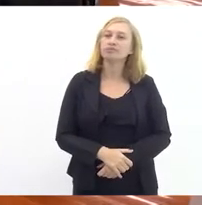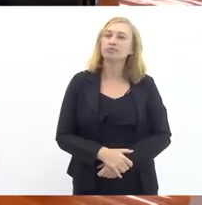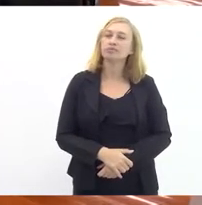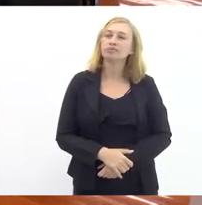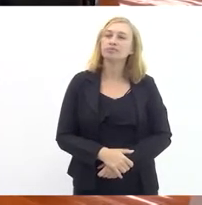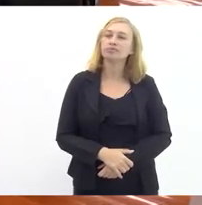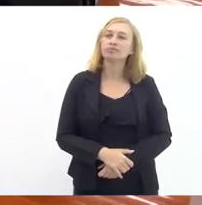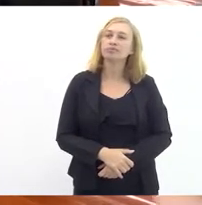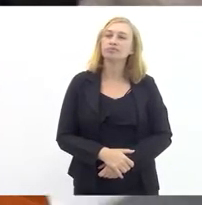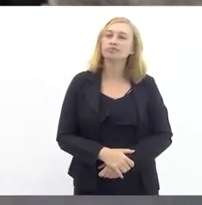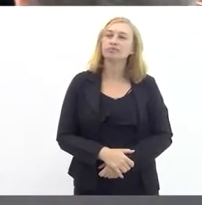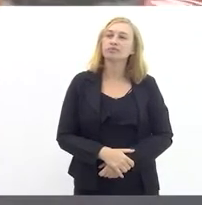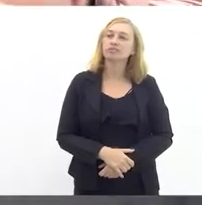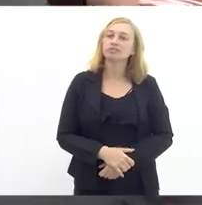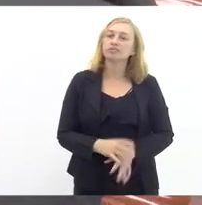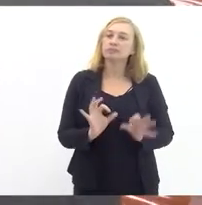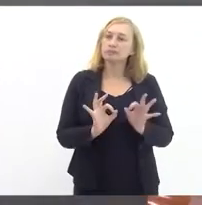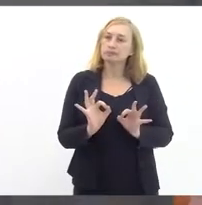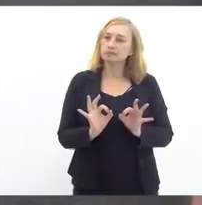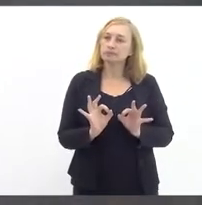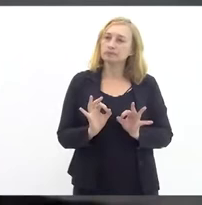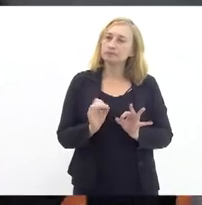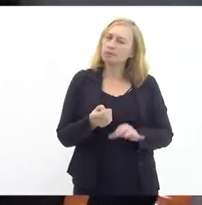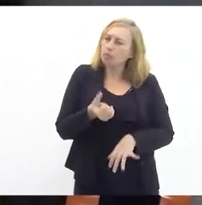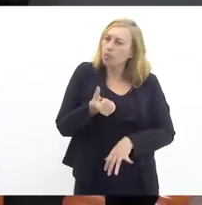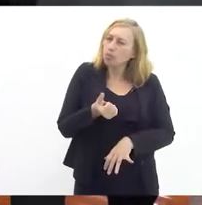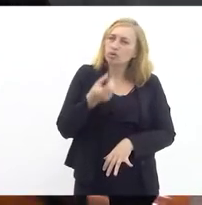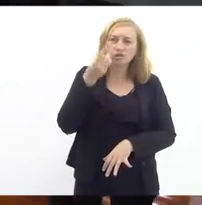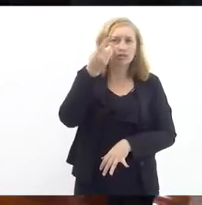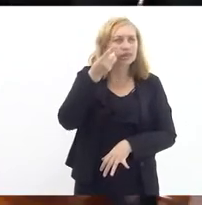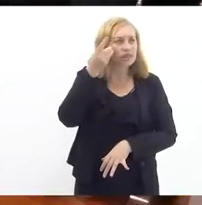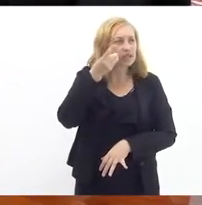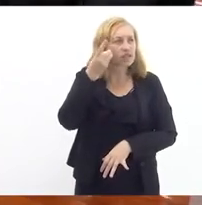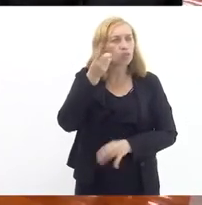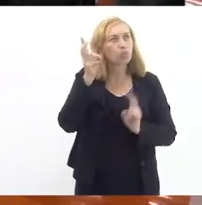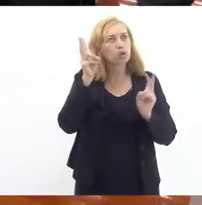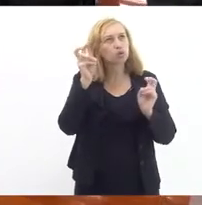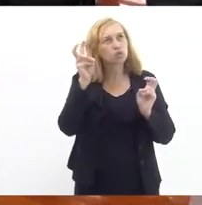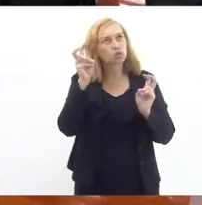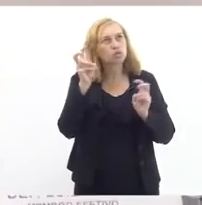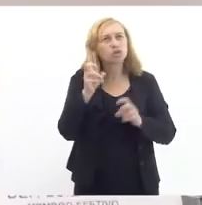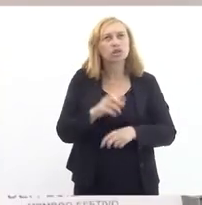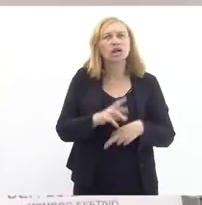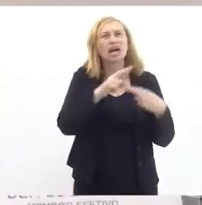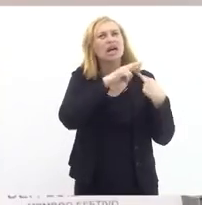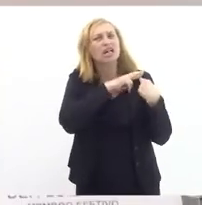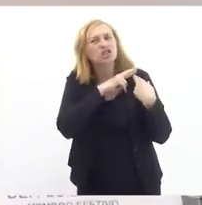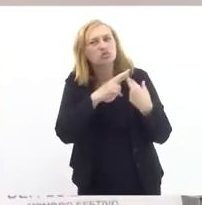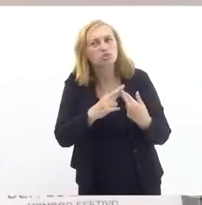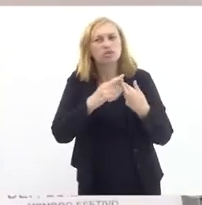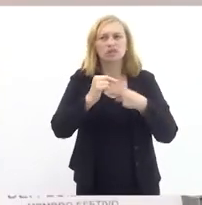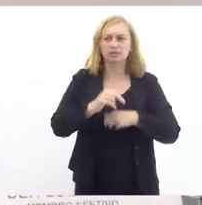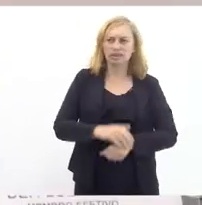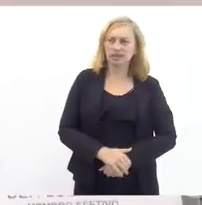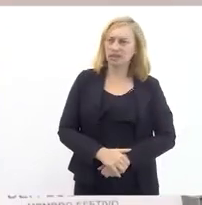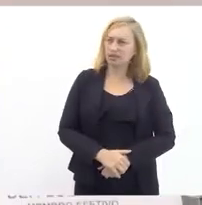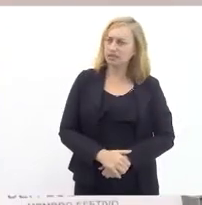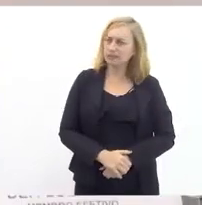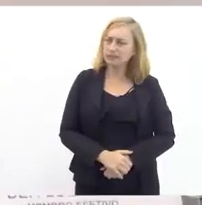só organizar um pouco, deputada, a questão das responsabilidades.